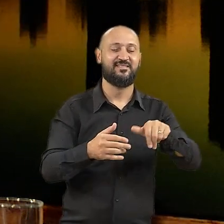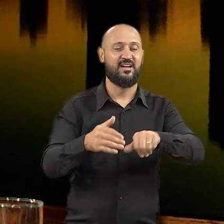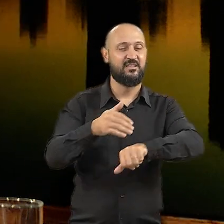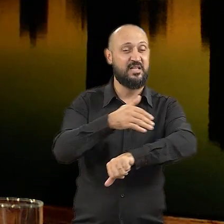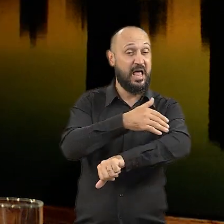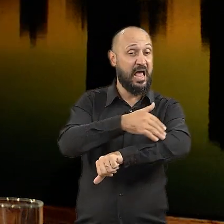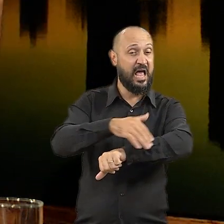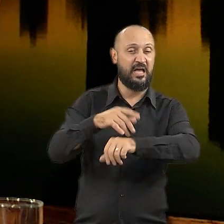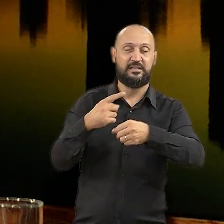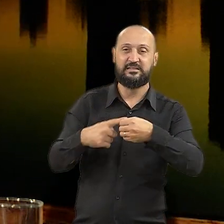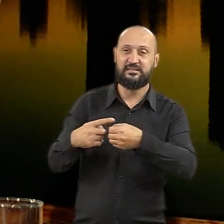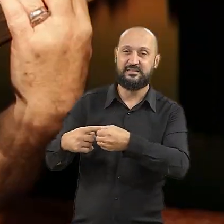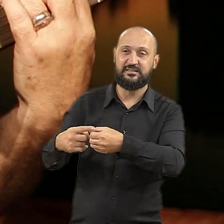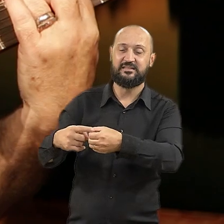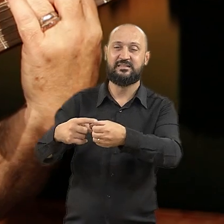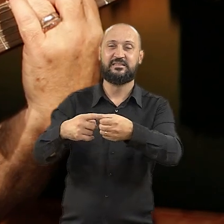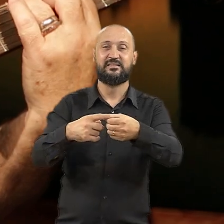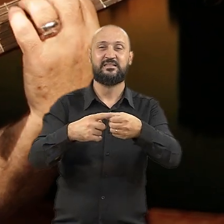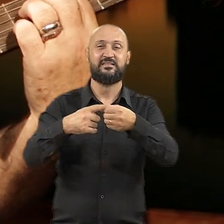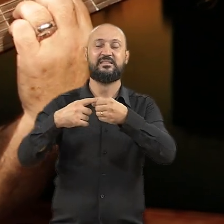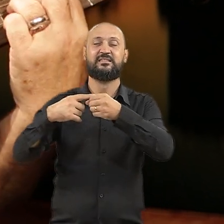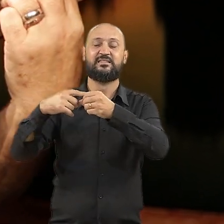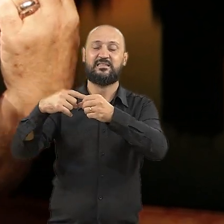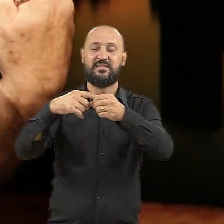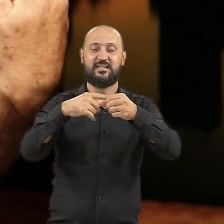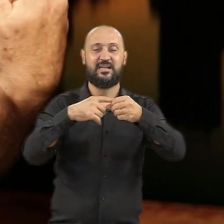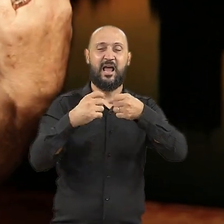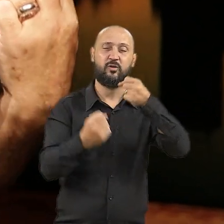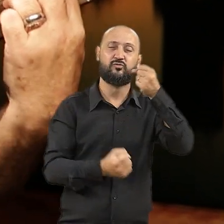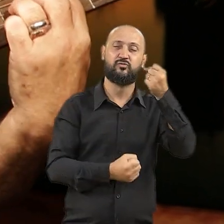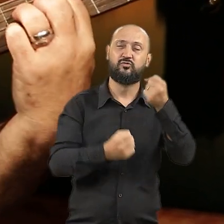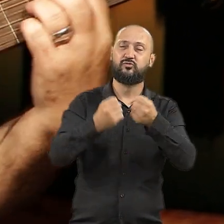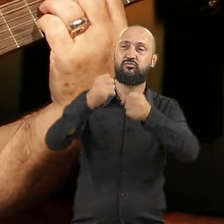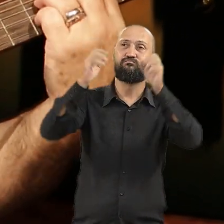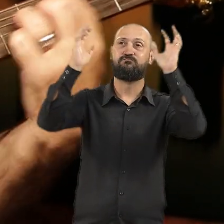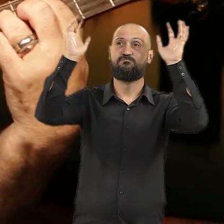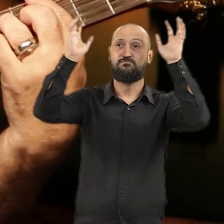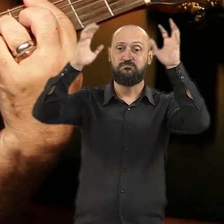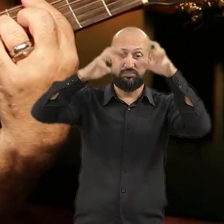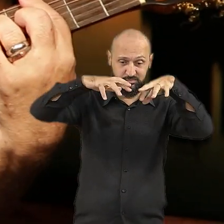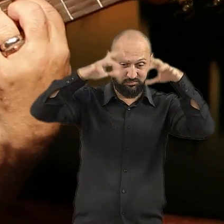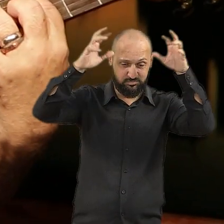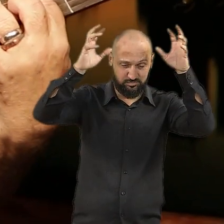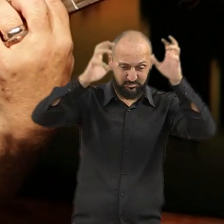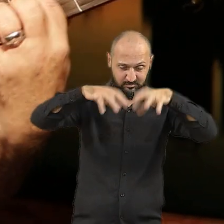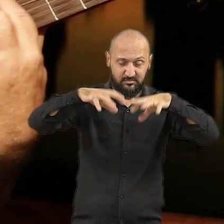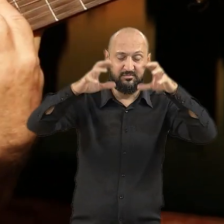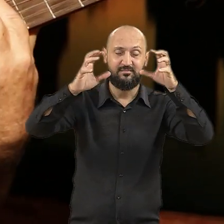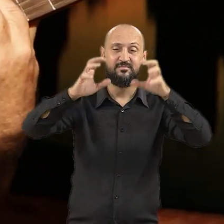Nestas ruas da cidade, em meio a carros, tempestades,